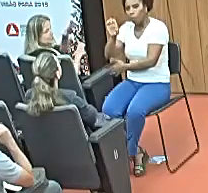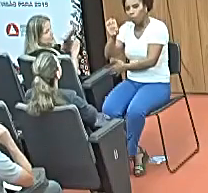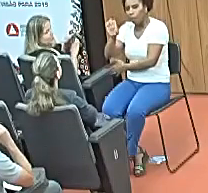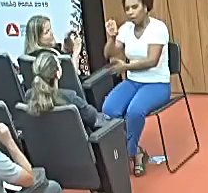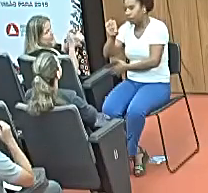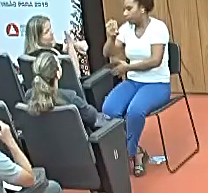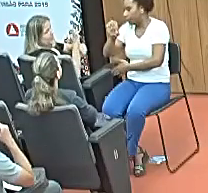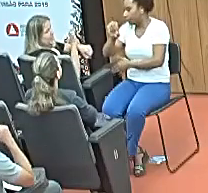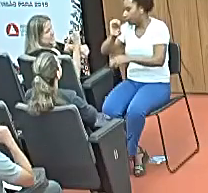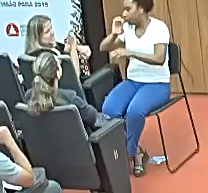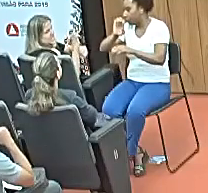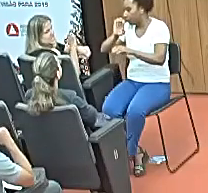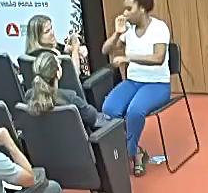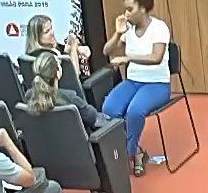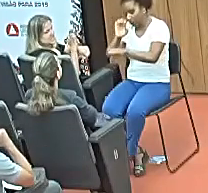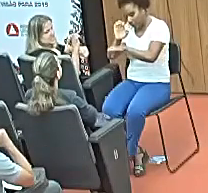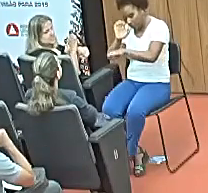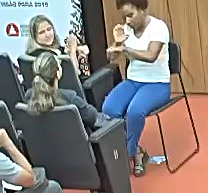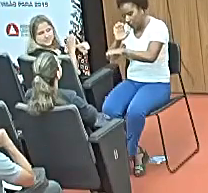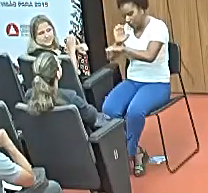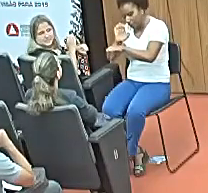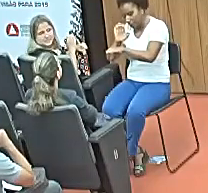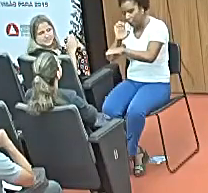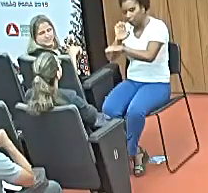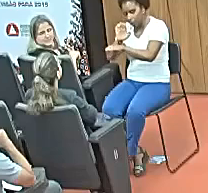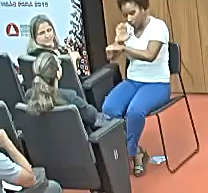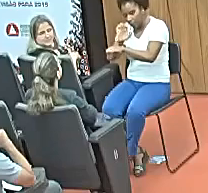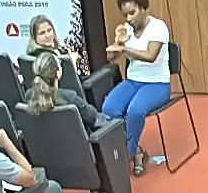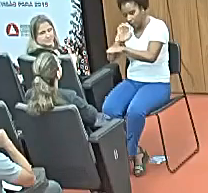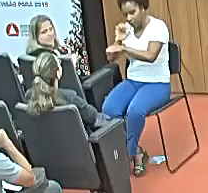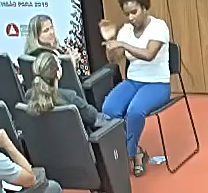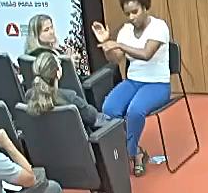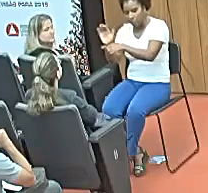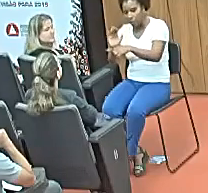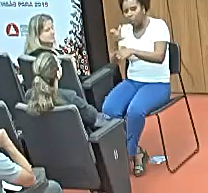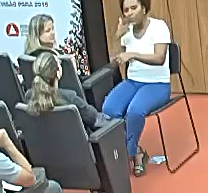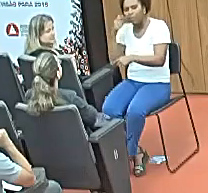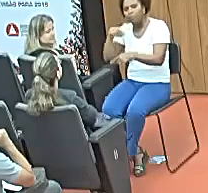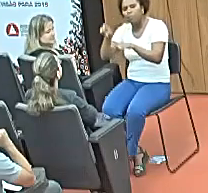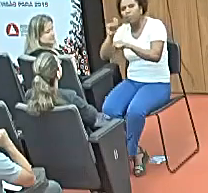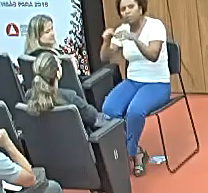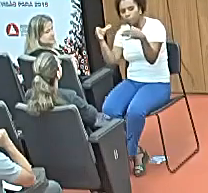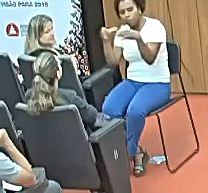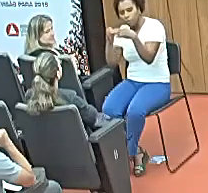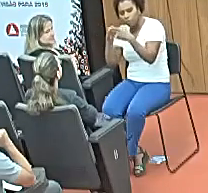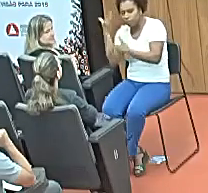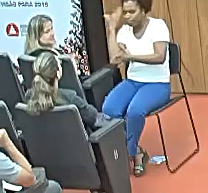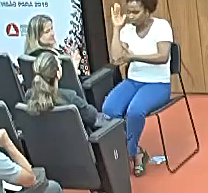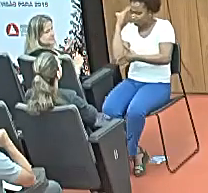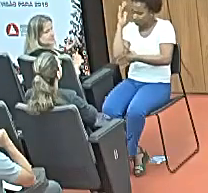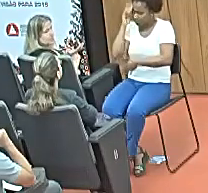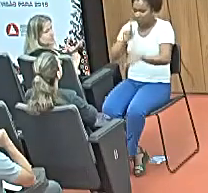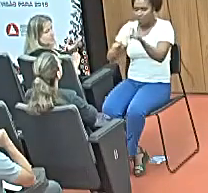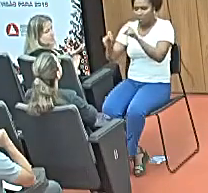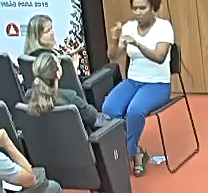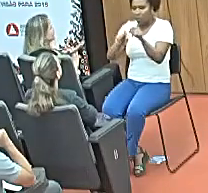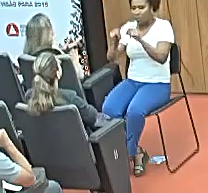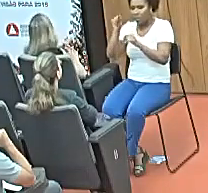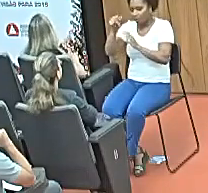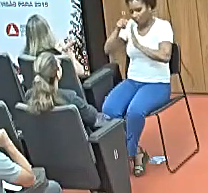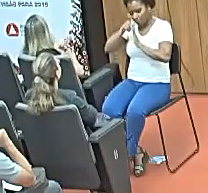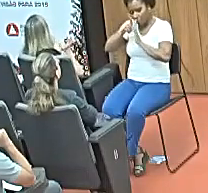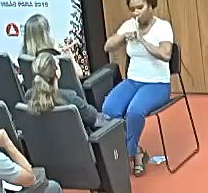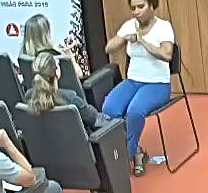possibilitado eles apresentar essa proposta apesar do grupo entender que esta proposta não faz parte do